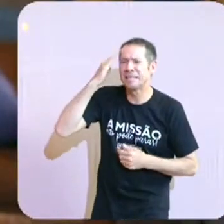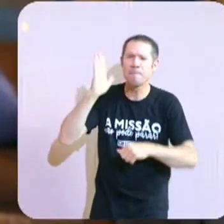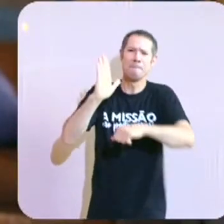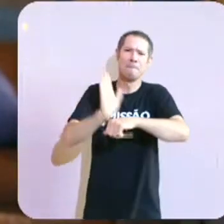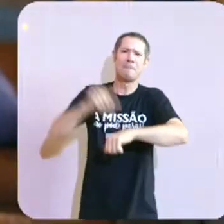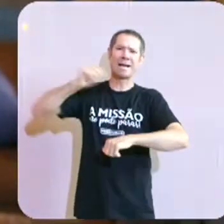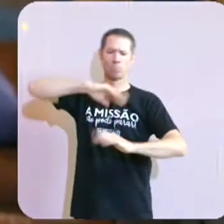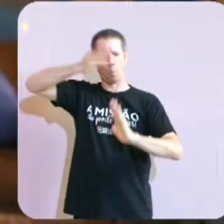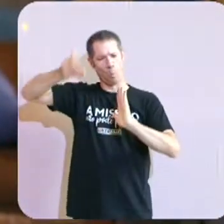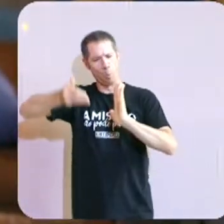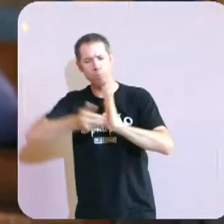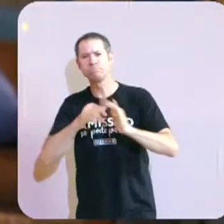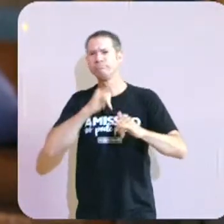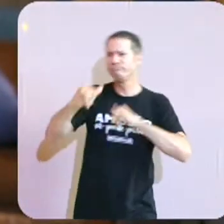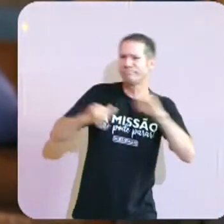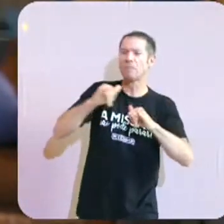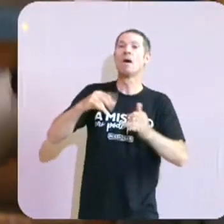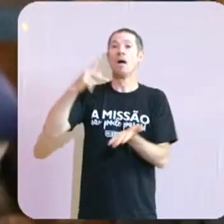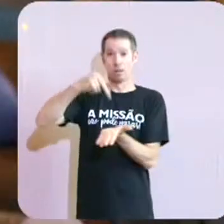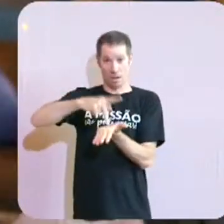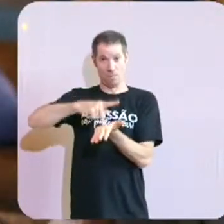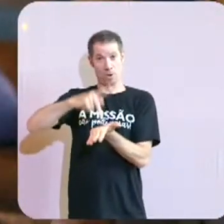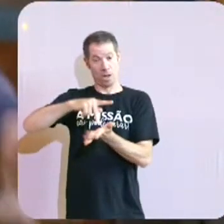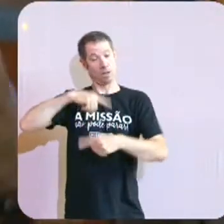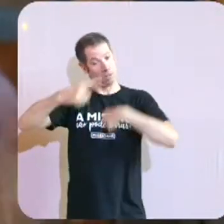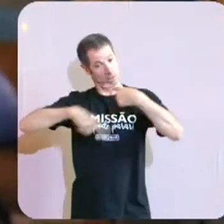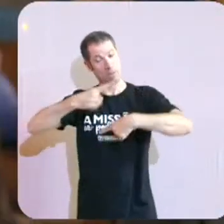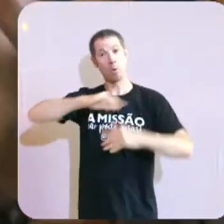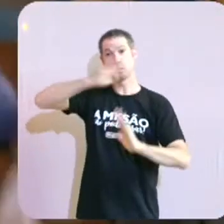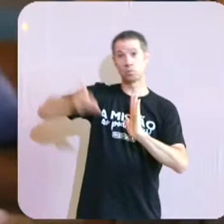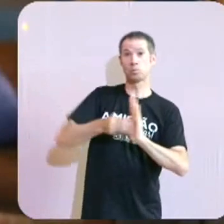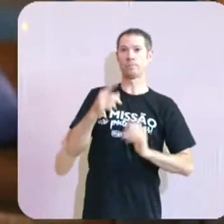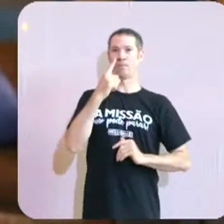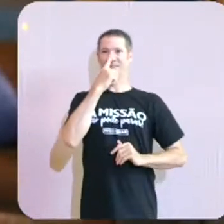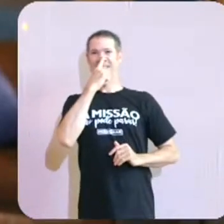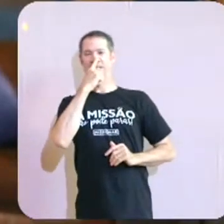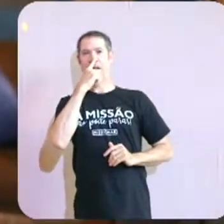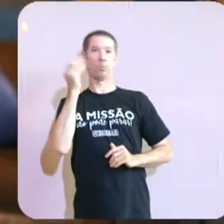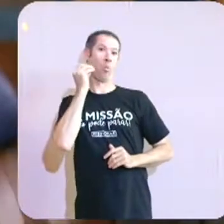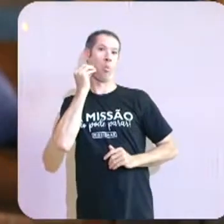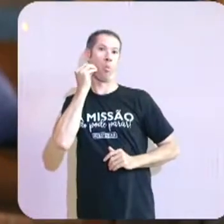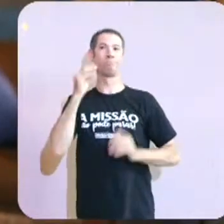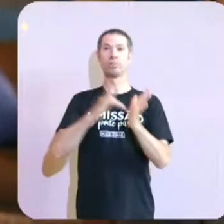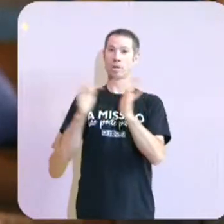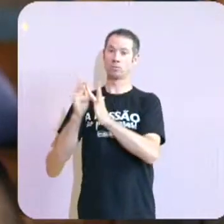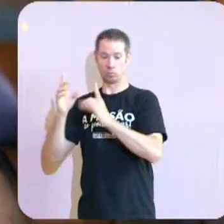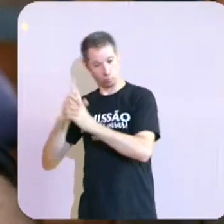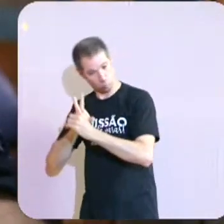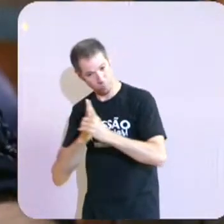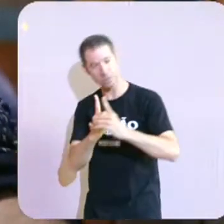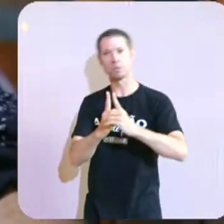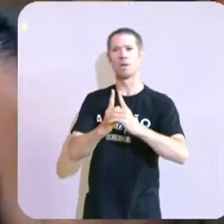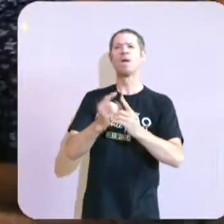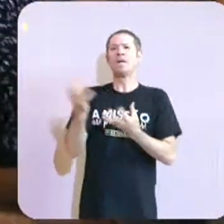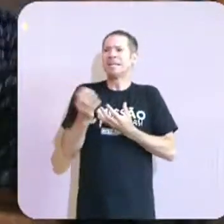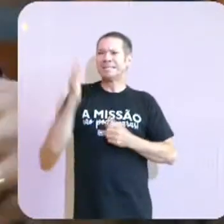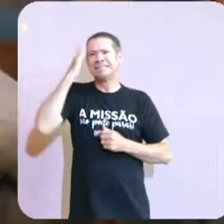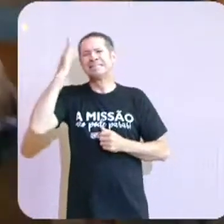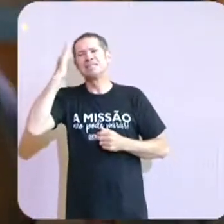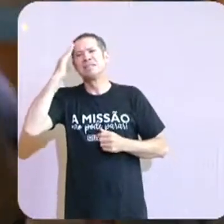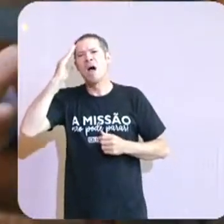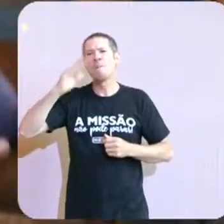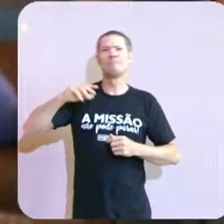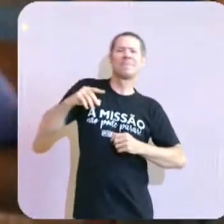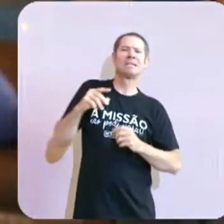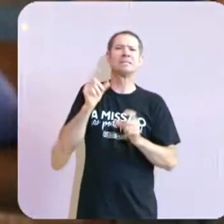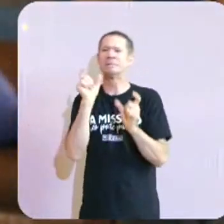tudo aquilo que ele tinha falado. E a verdade é que depois de tudo que eles vivenciaram com Jesus como discípulos, eles queriam saber quando é que